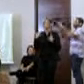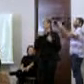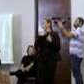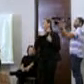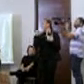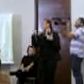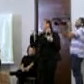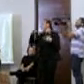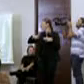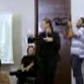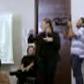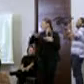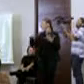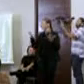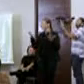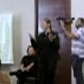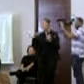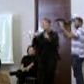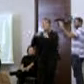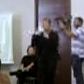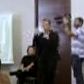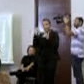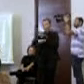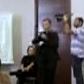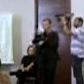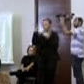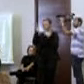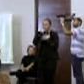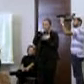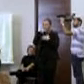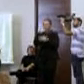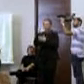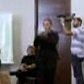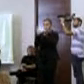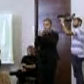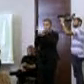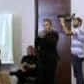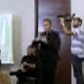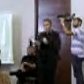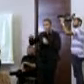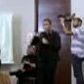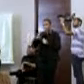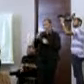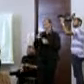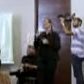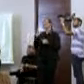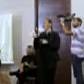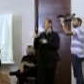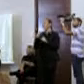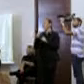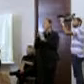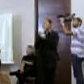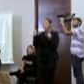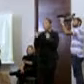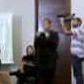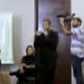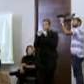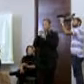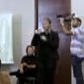né? Mas eu queria que ficasse registrado que a toda a equipe da PFDC não seria possível fazer isso